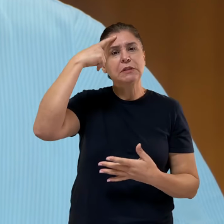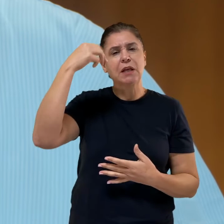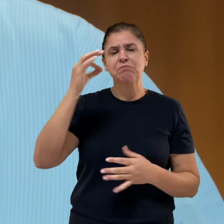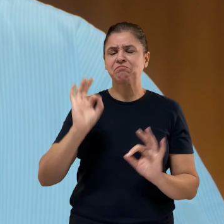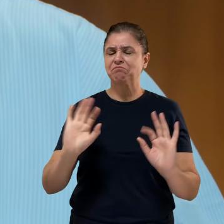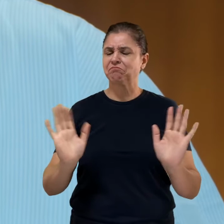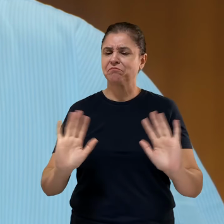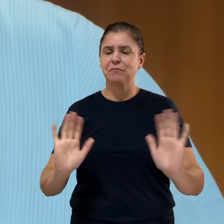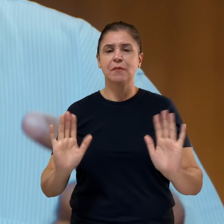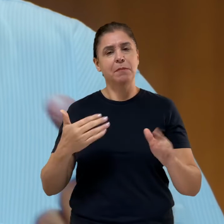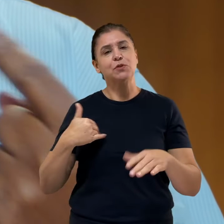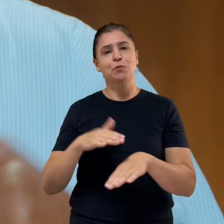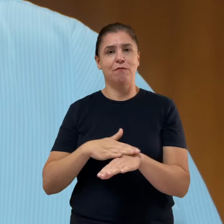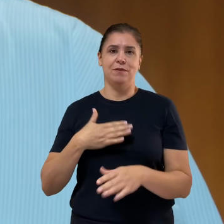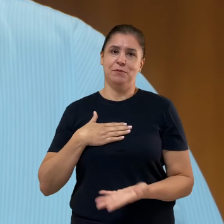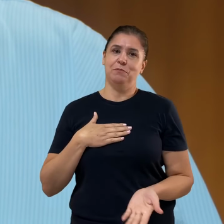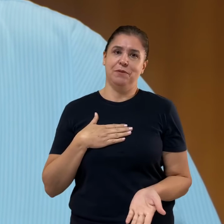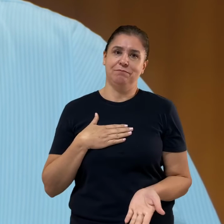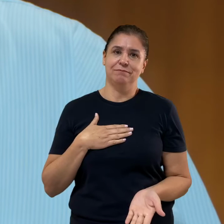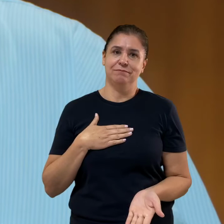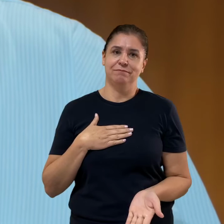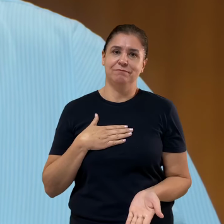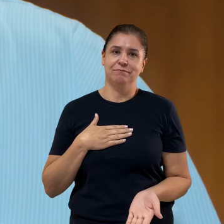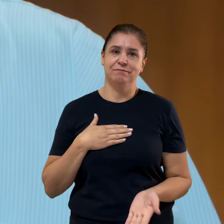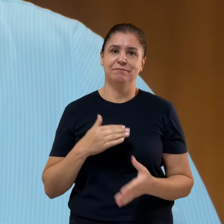importa a sua ideia. Mas converse comigo.